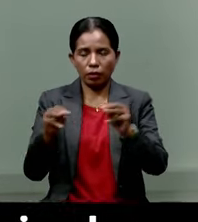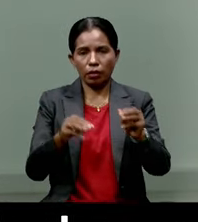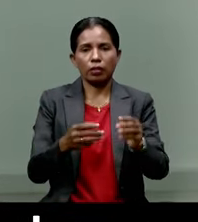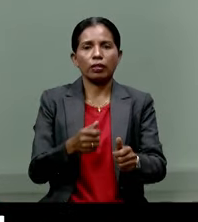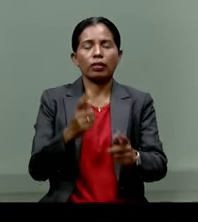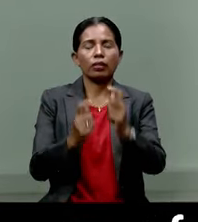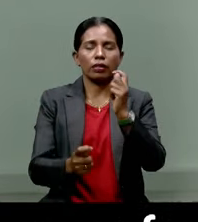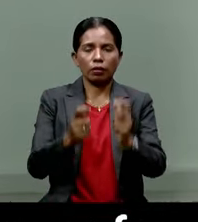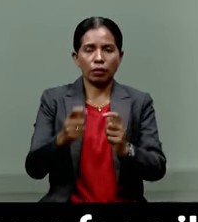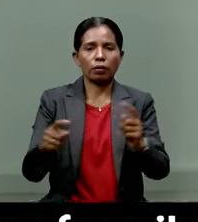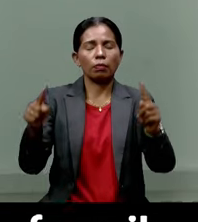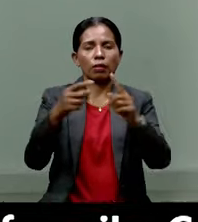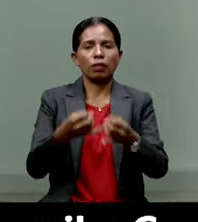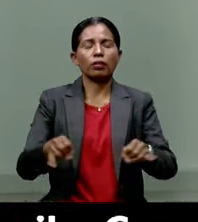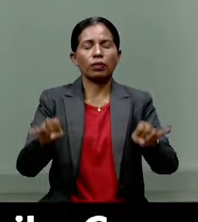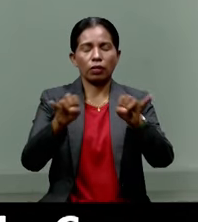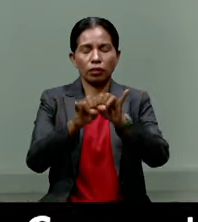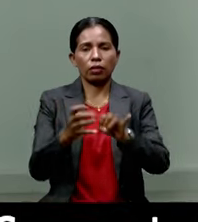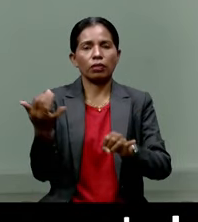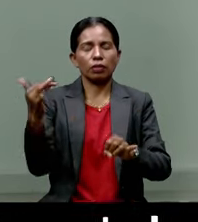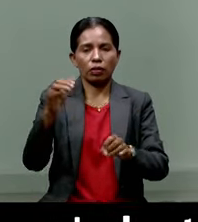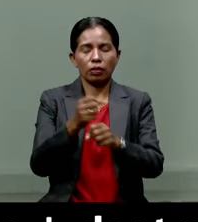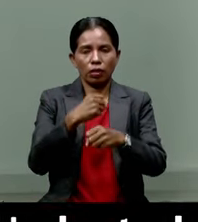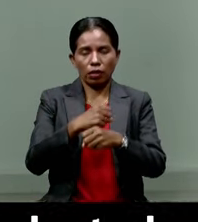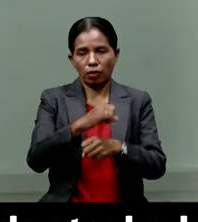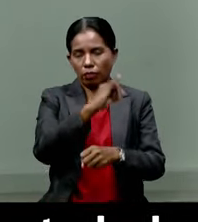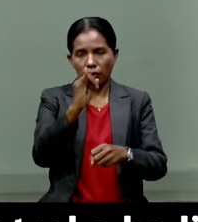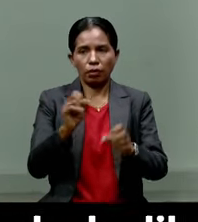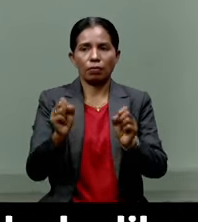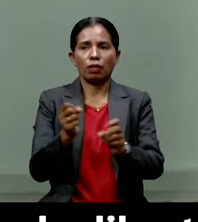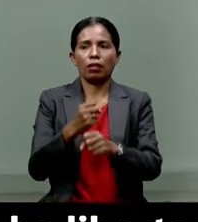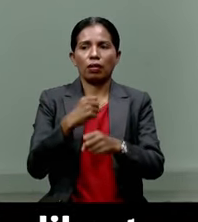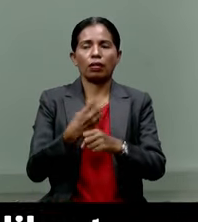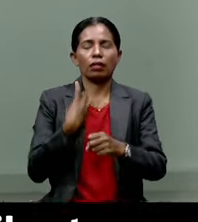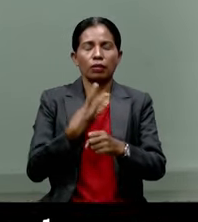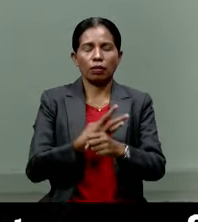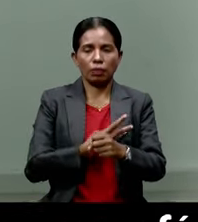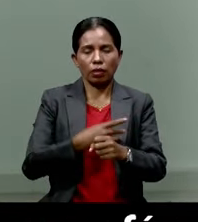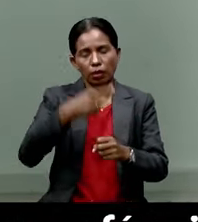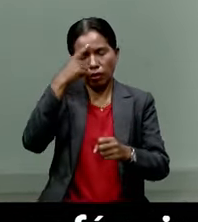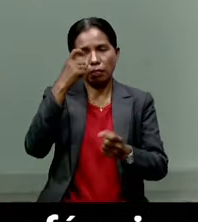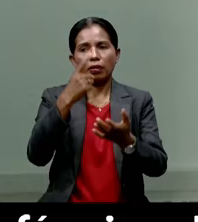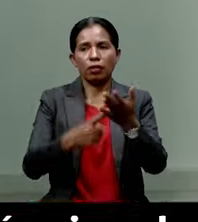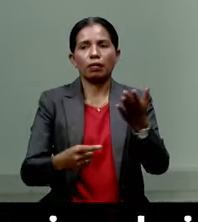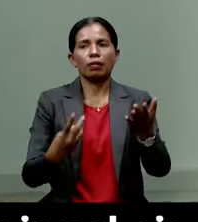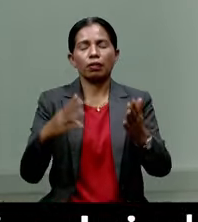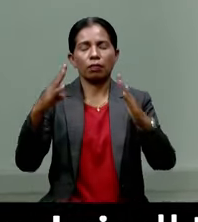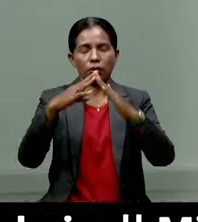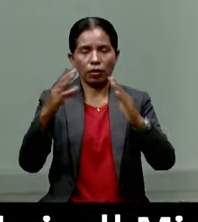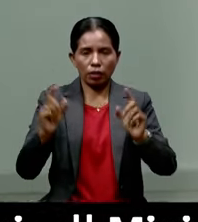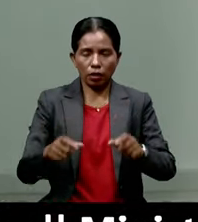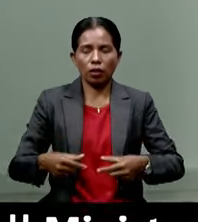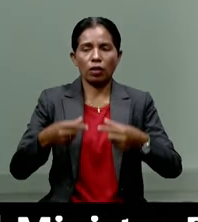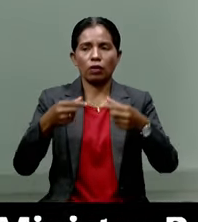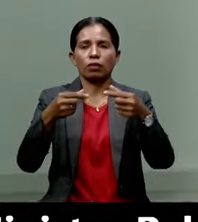tribunal ke institusi sirna beke iha kanar halau investigasi sama nu bela halau pare bel certeza tamba sama kuluk nu umane teng ko fresh ba